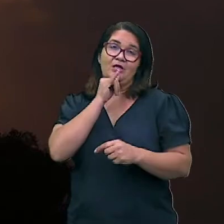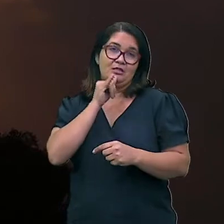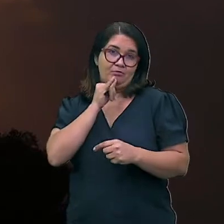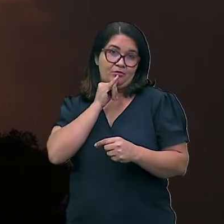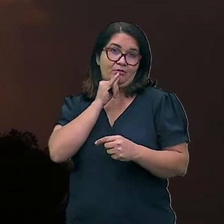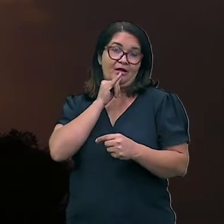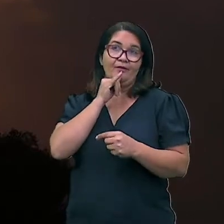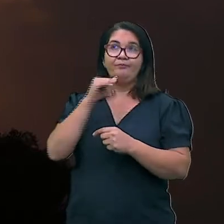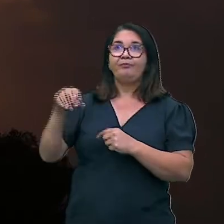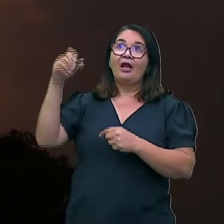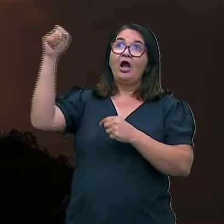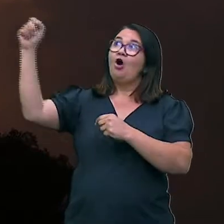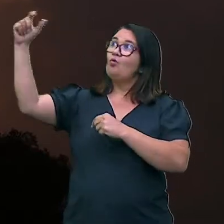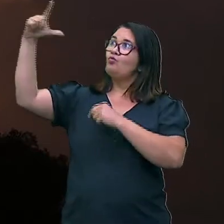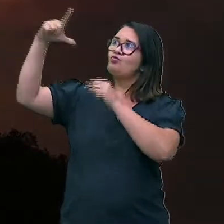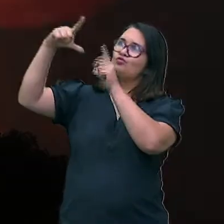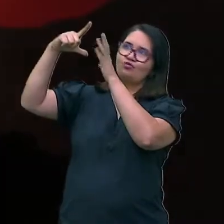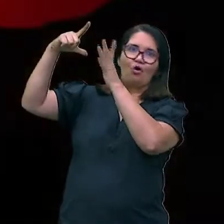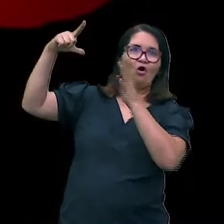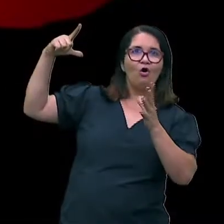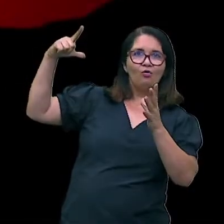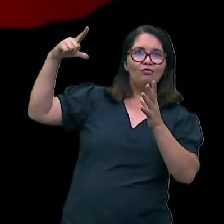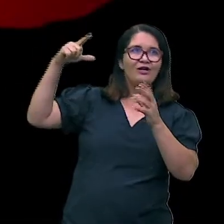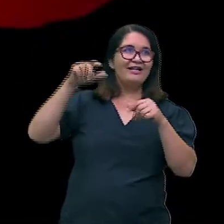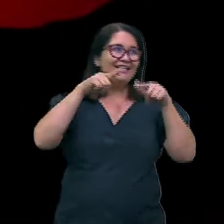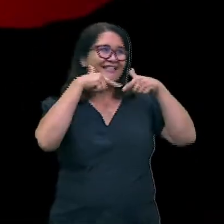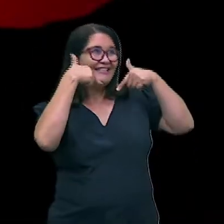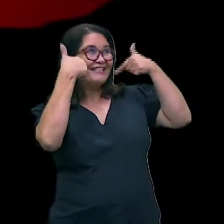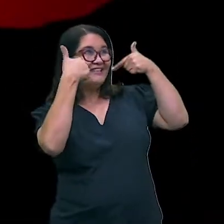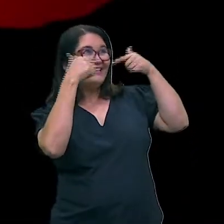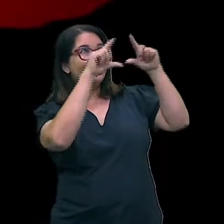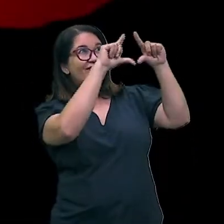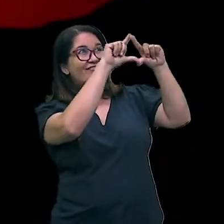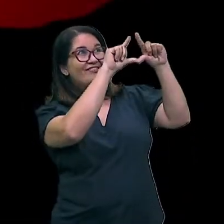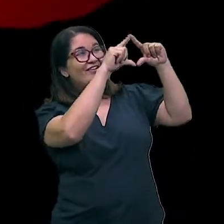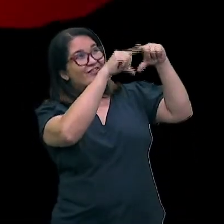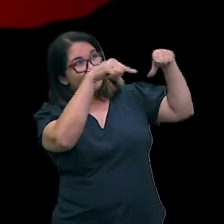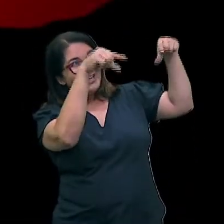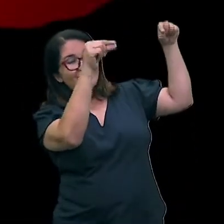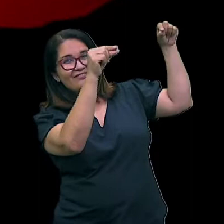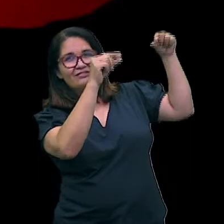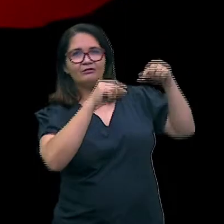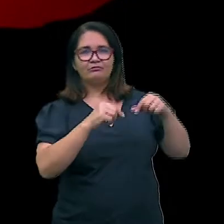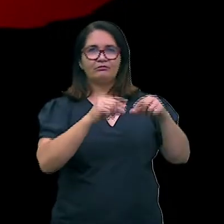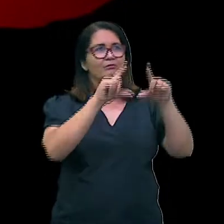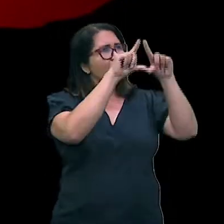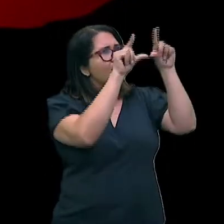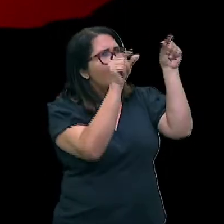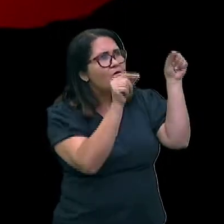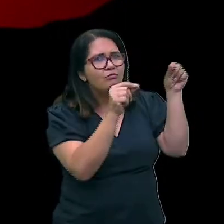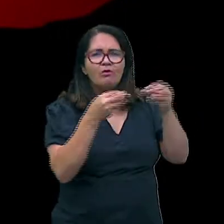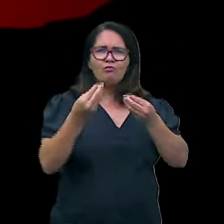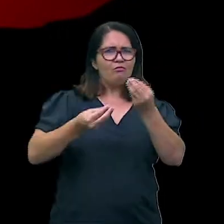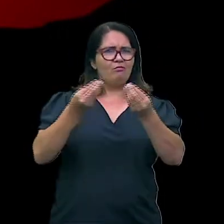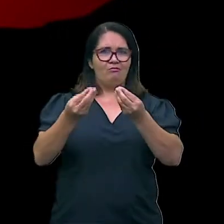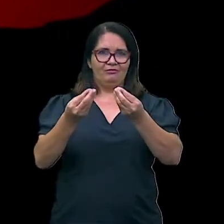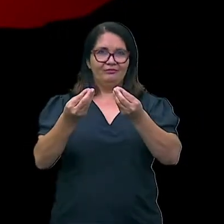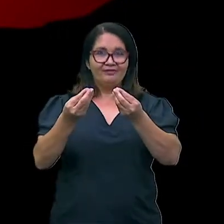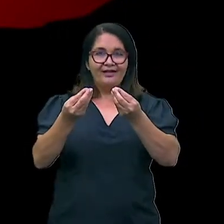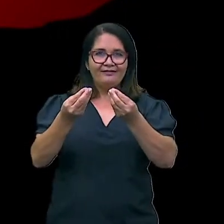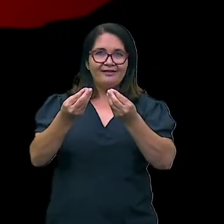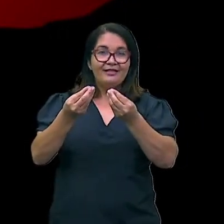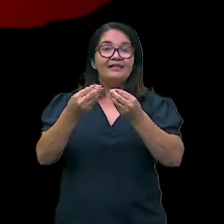aos seres humanos. E a antítese? Já ouviram falar? A antítese é o uso de